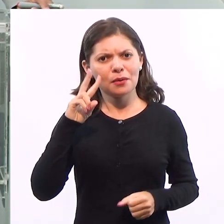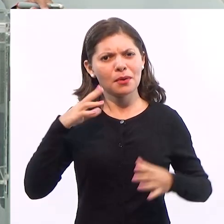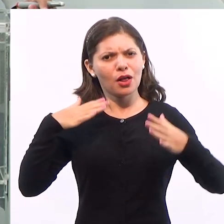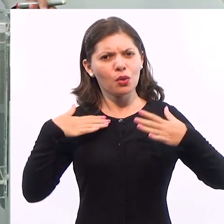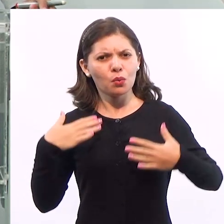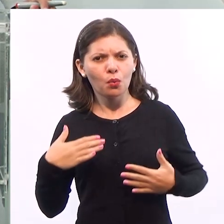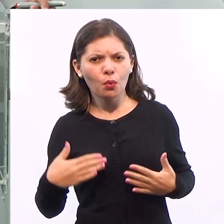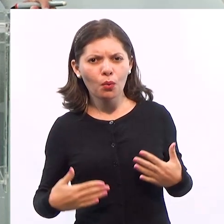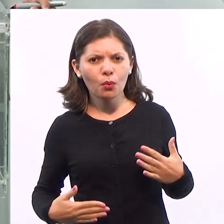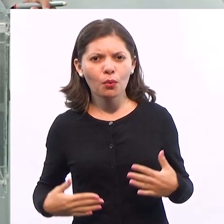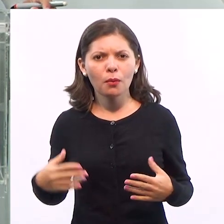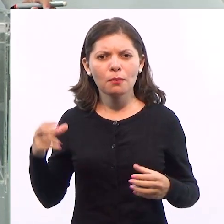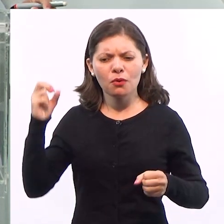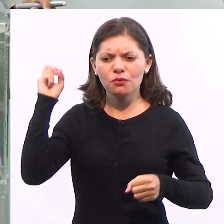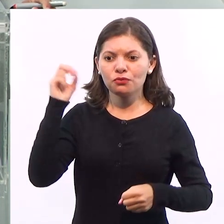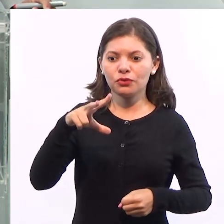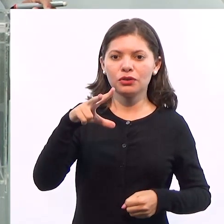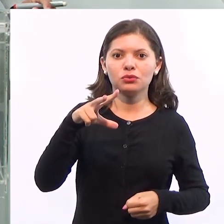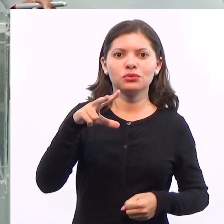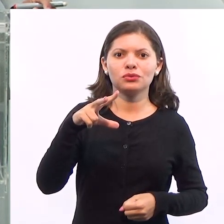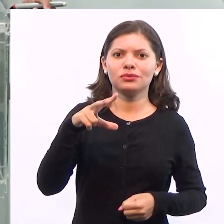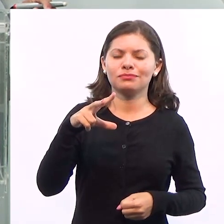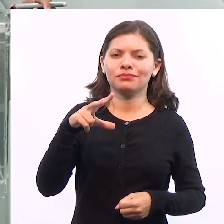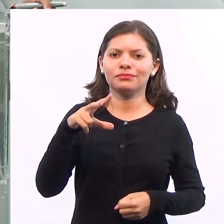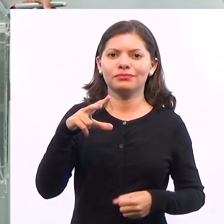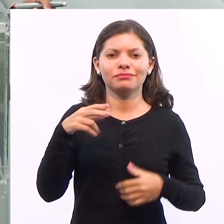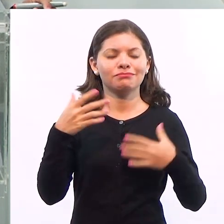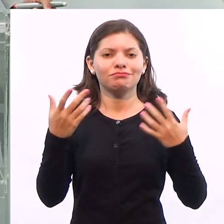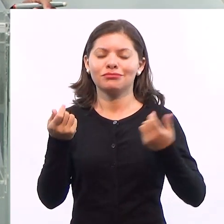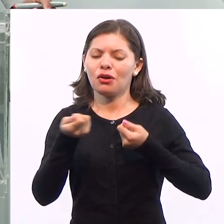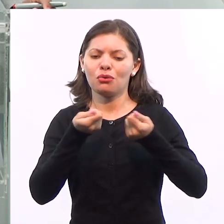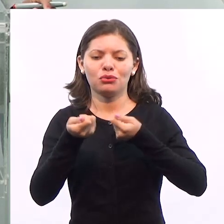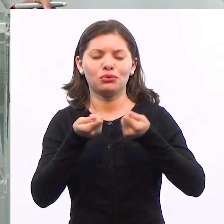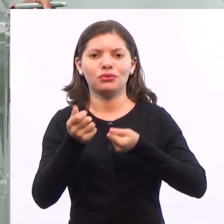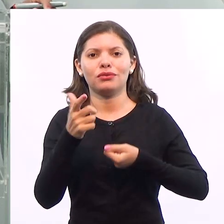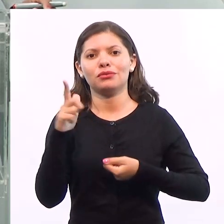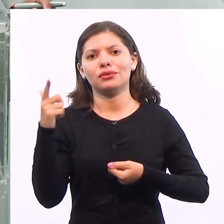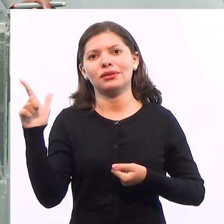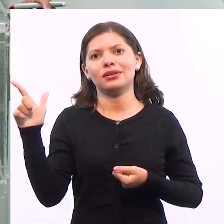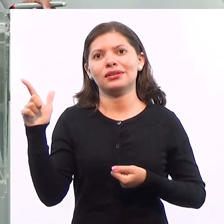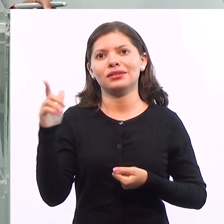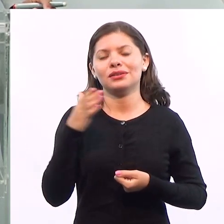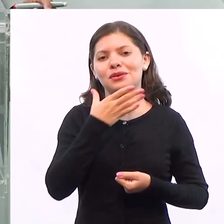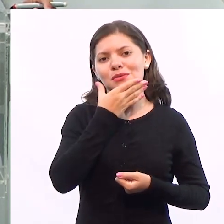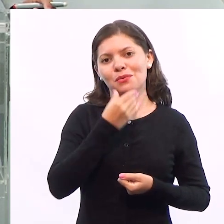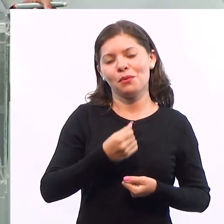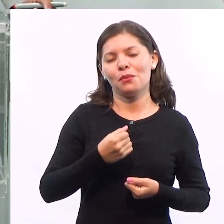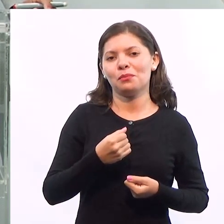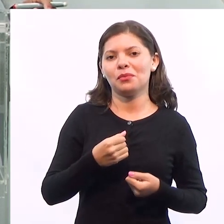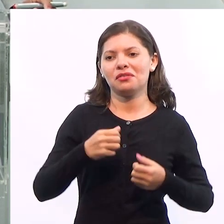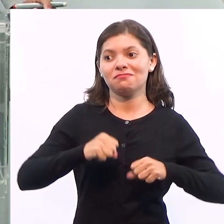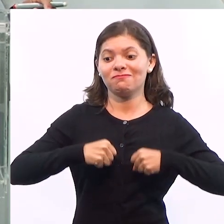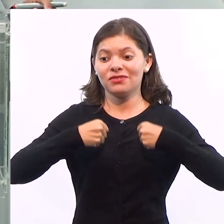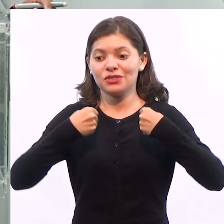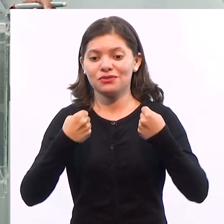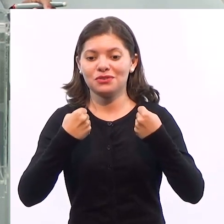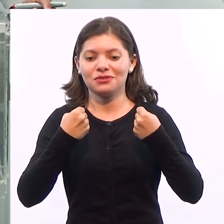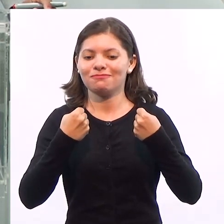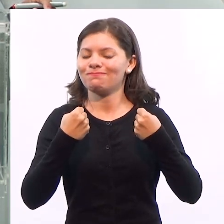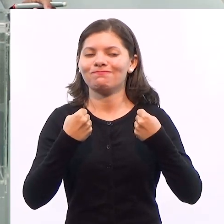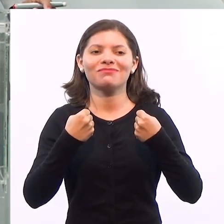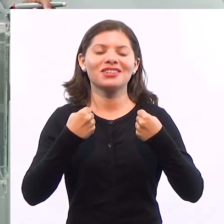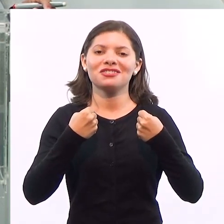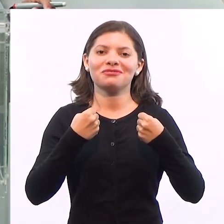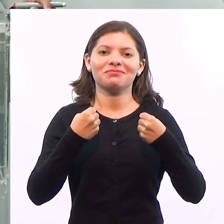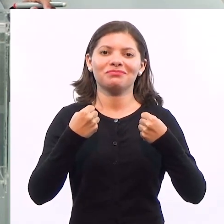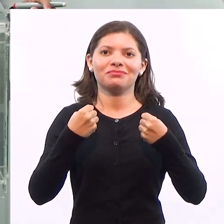nós falamos do corpo humano, os vírus que nos atacam? A gente tem controle sobre eles? Não. O homem até tenta, mas não consegue. Tá? A gente tenta